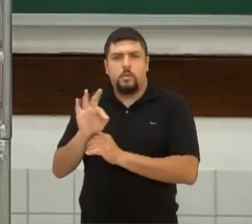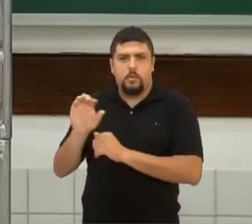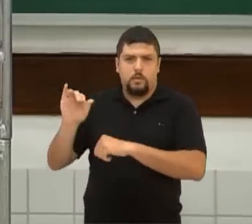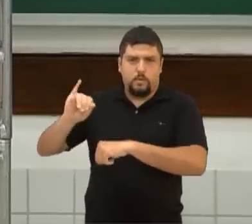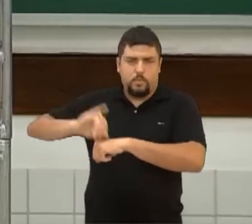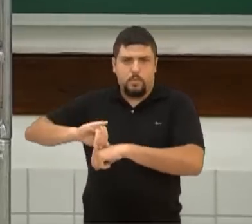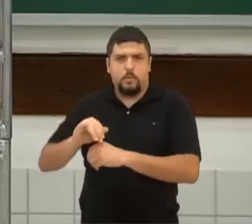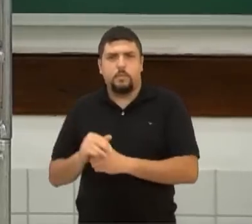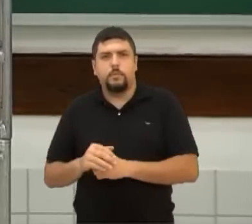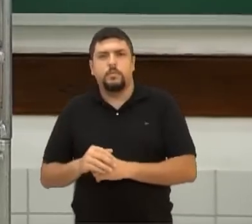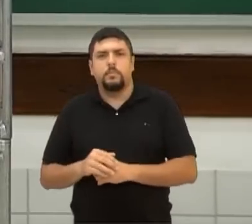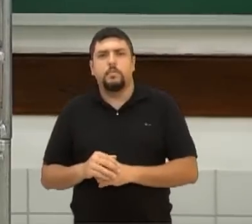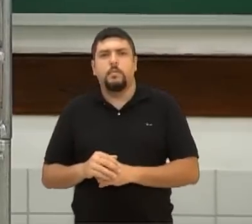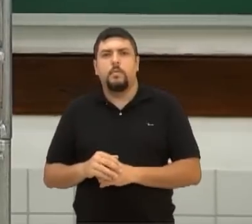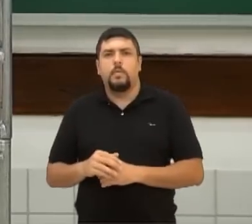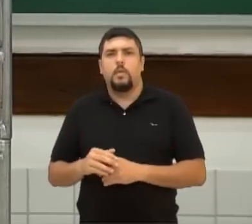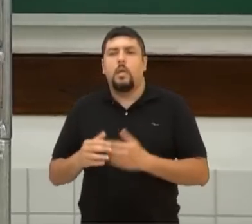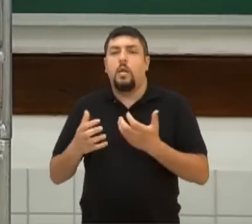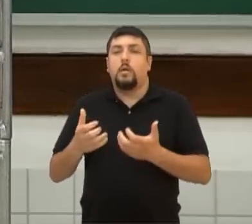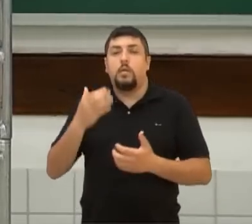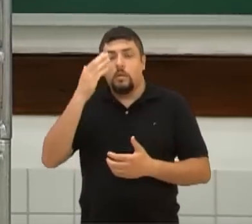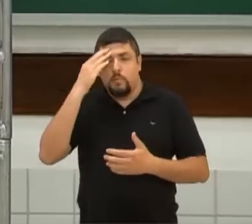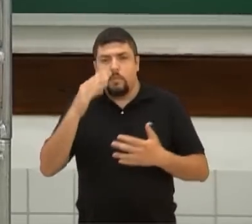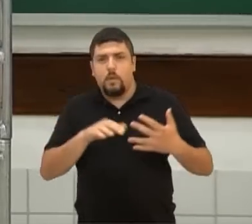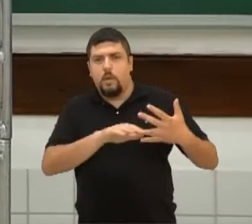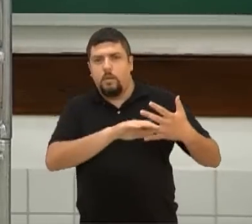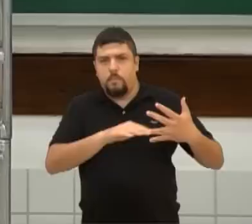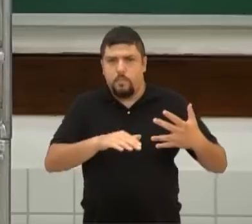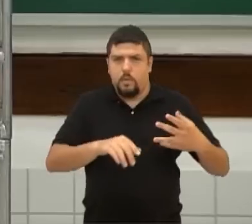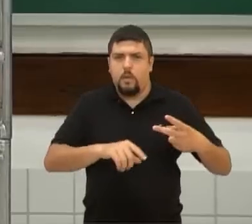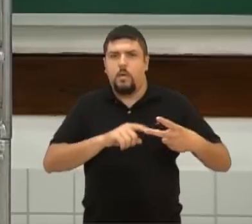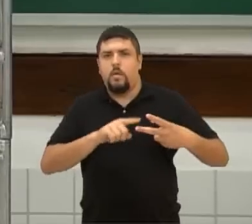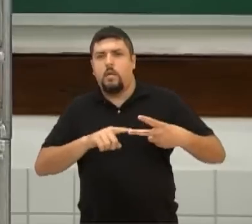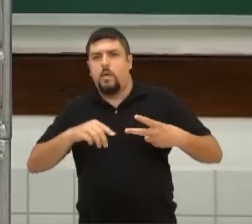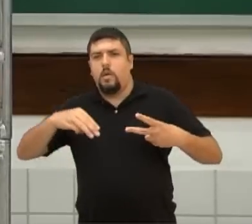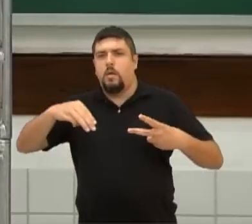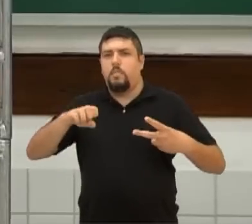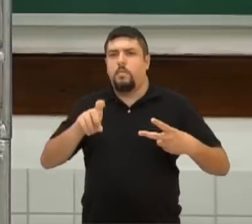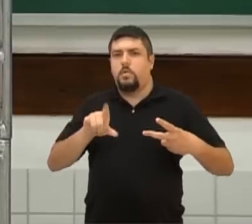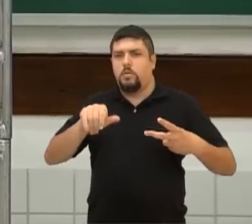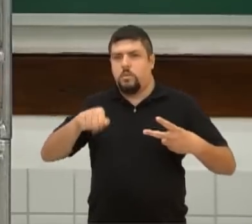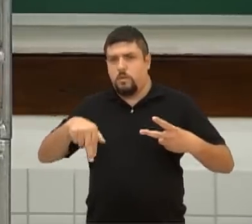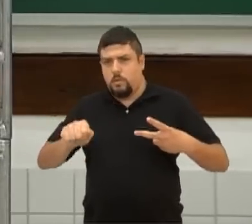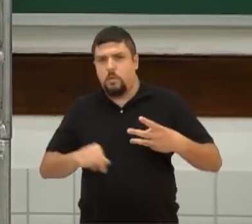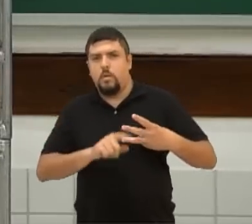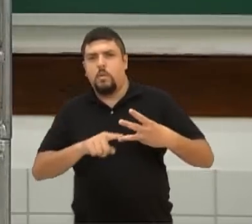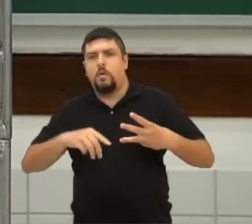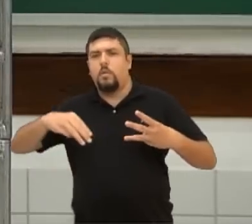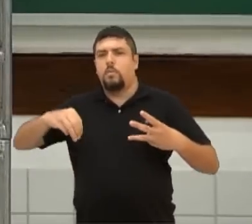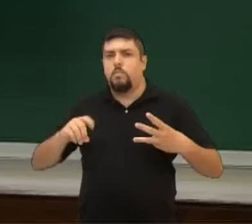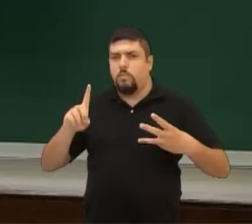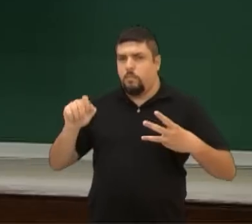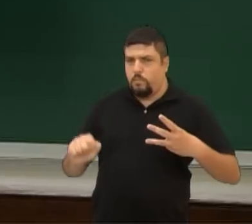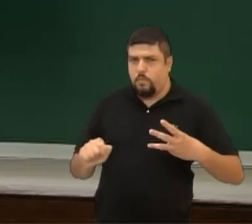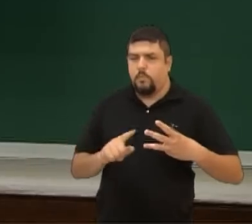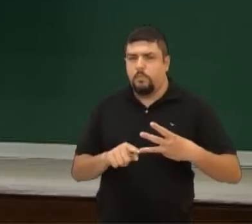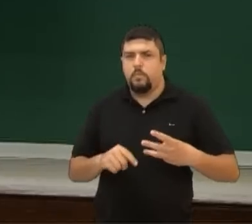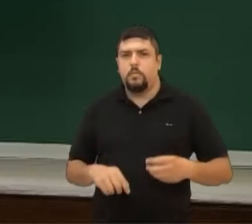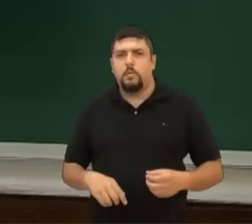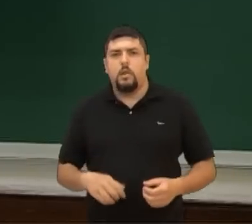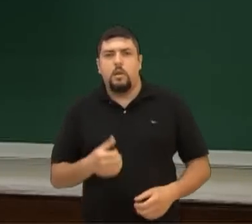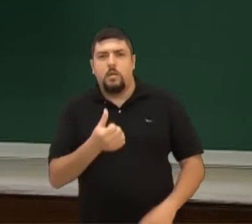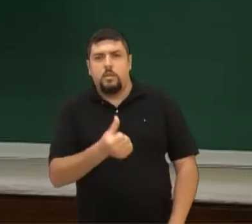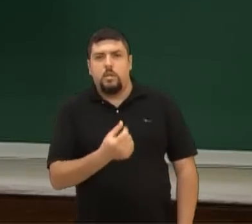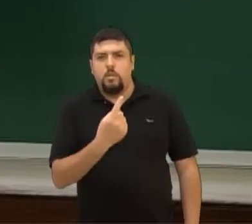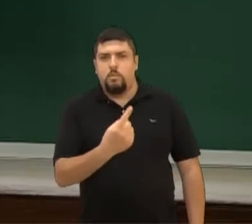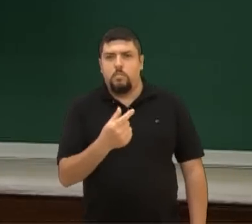né? Determine a média, a mediana e a moda do conjunto dos valores. 6, 1,